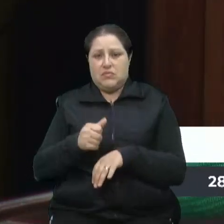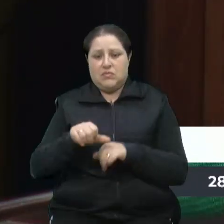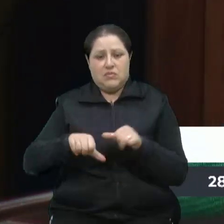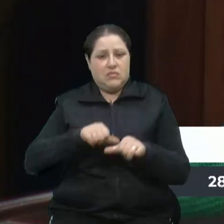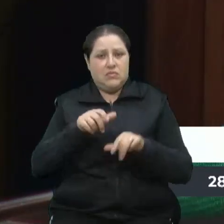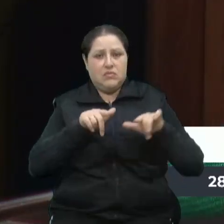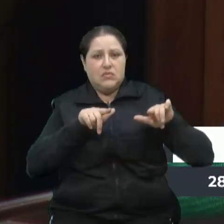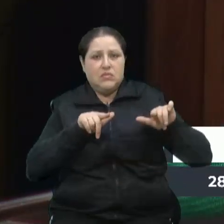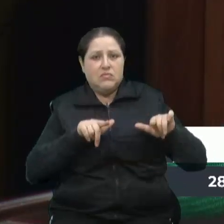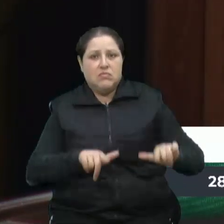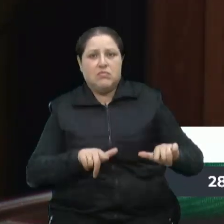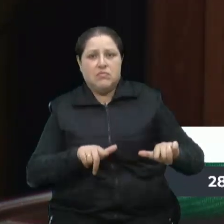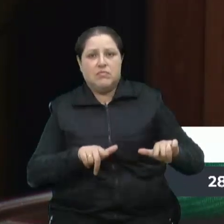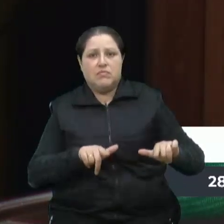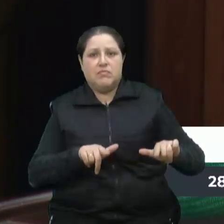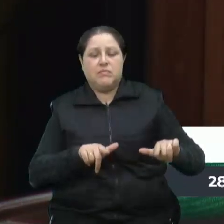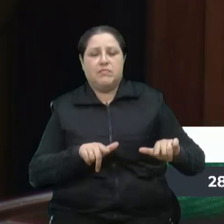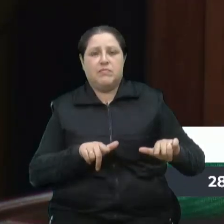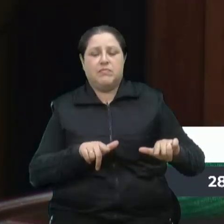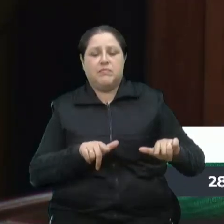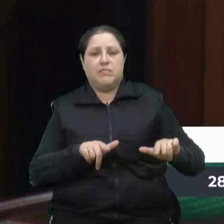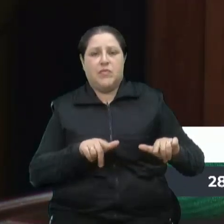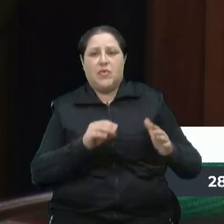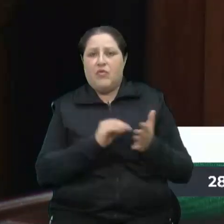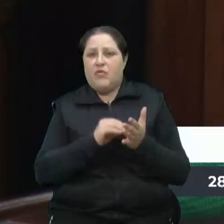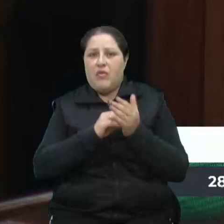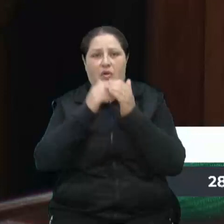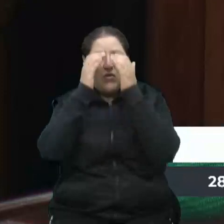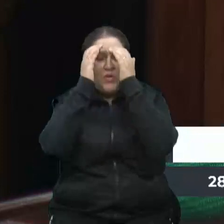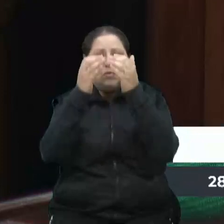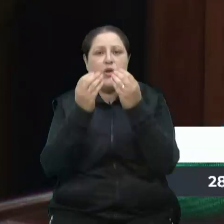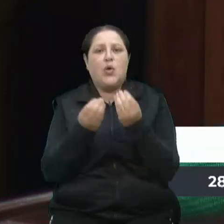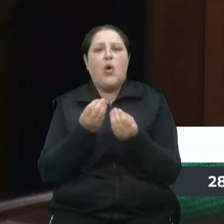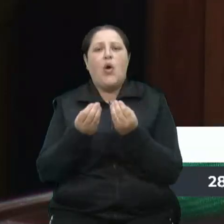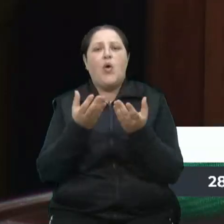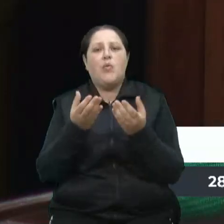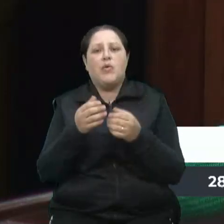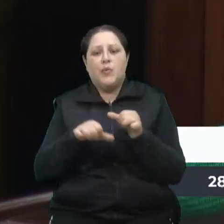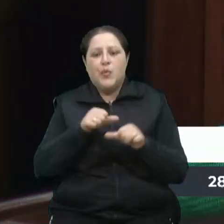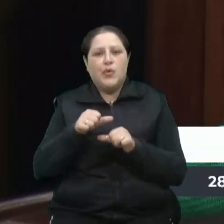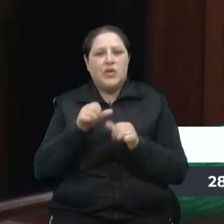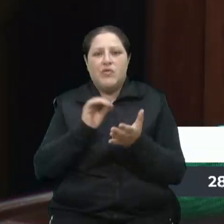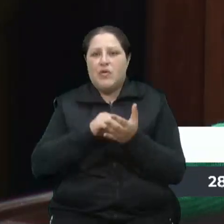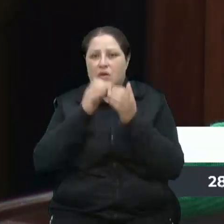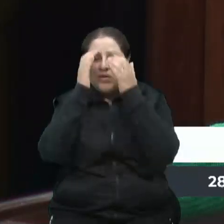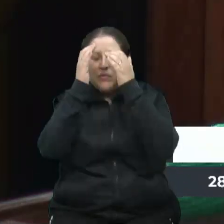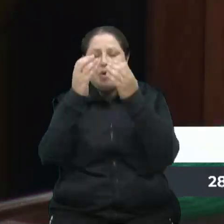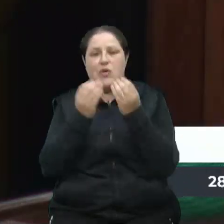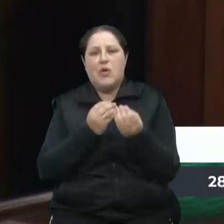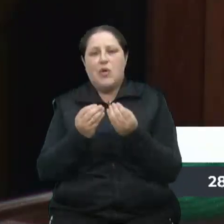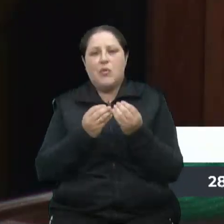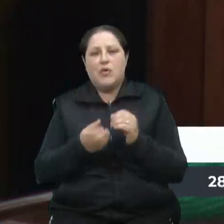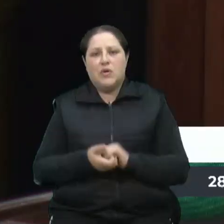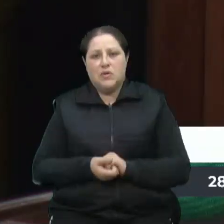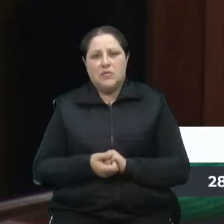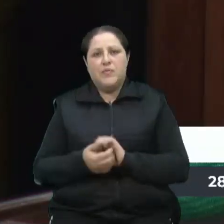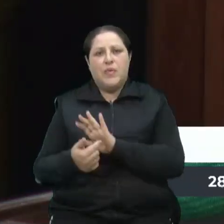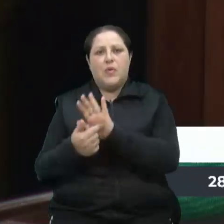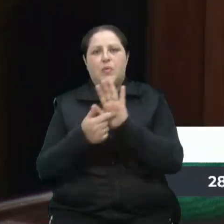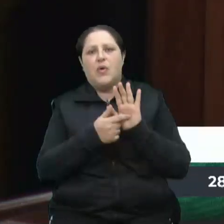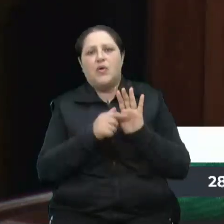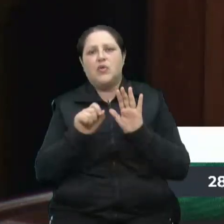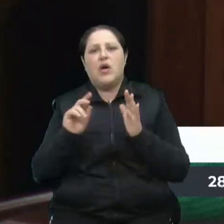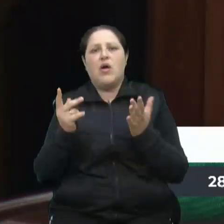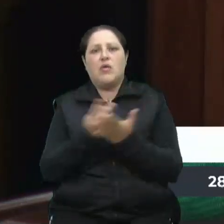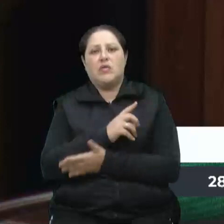espaço de tanto desrespeito? Digo tudo isso para deixar público o que está acontecendo no Campus